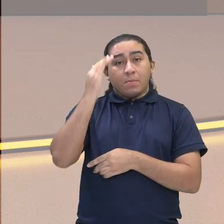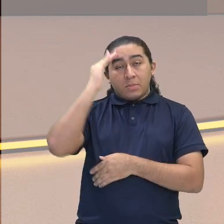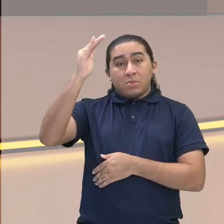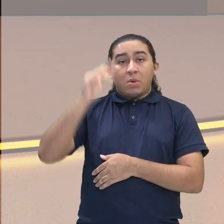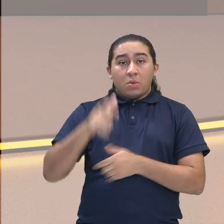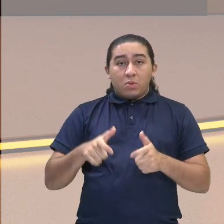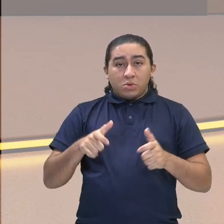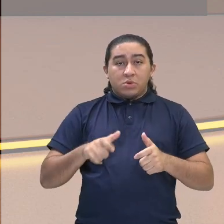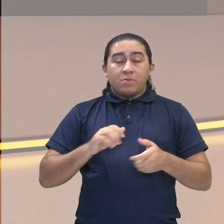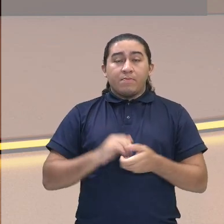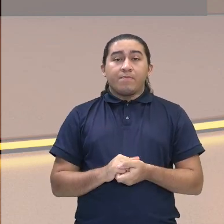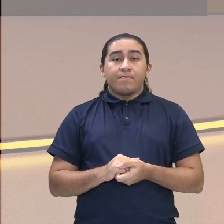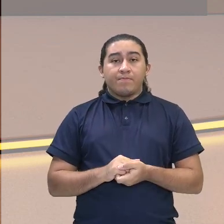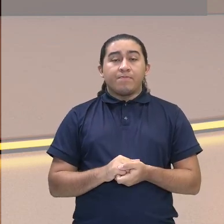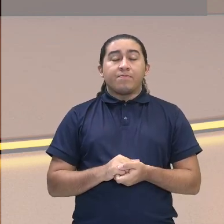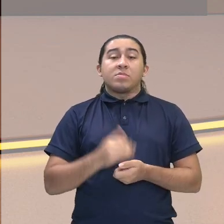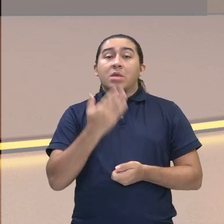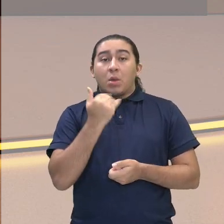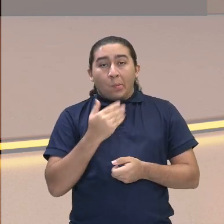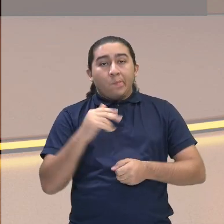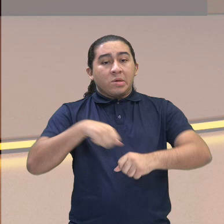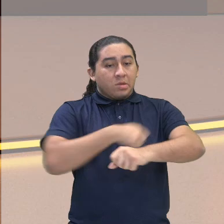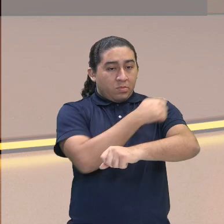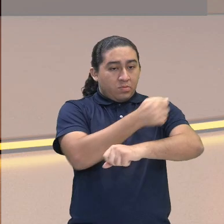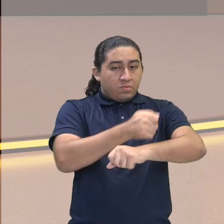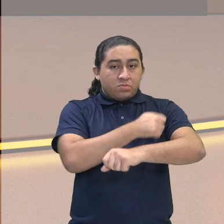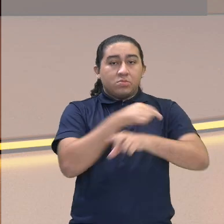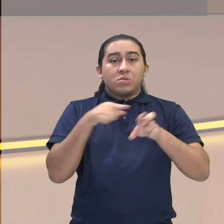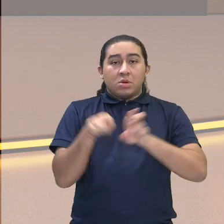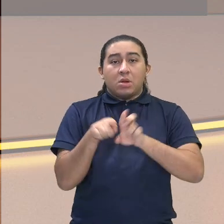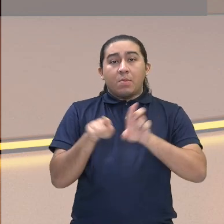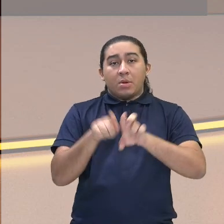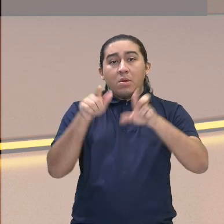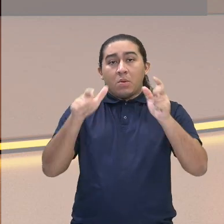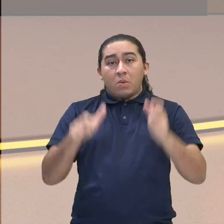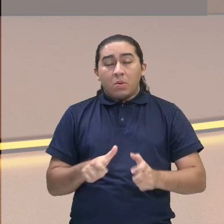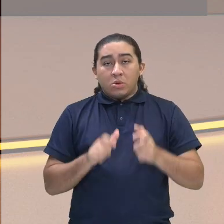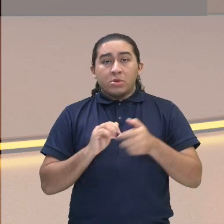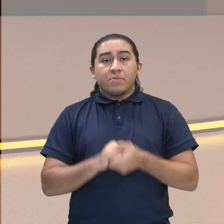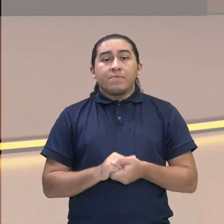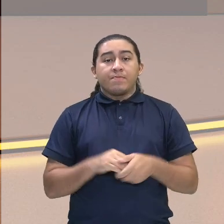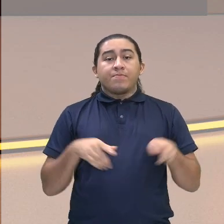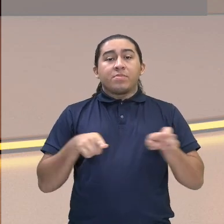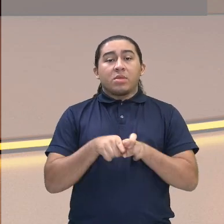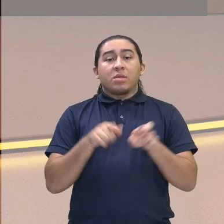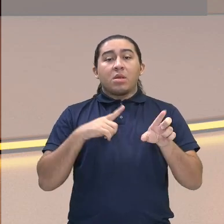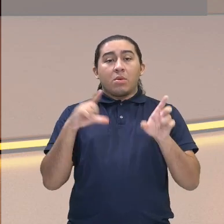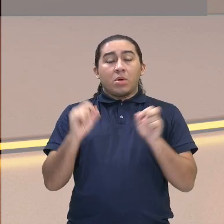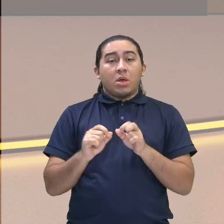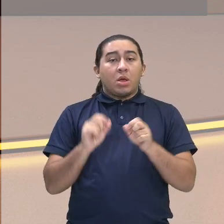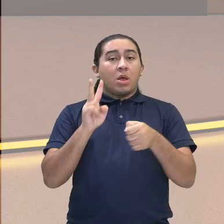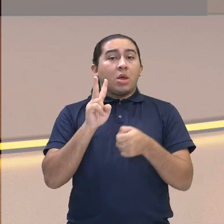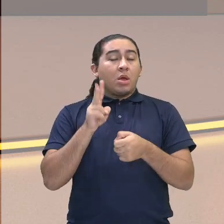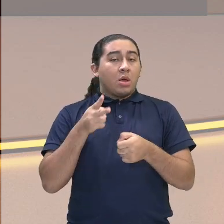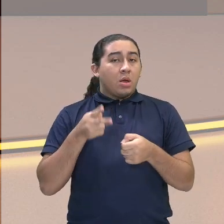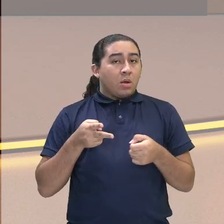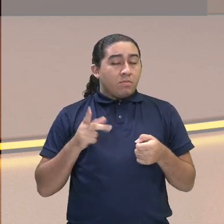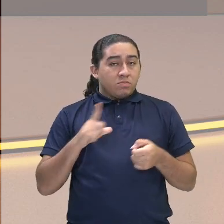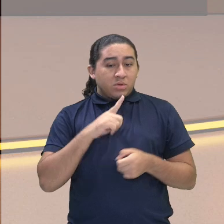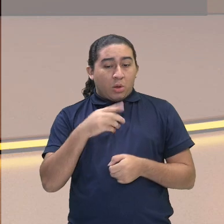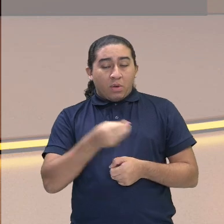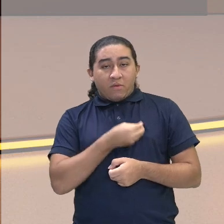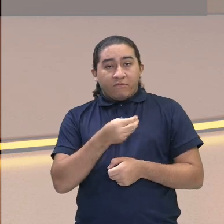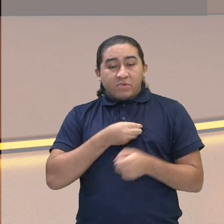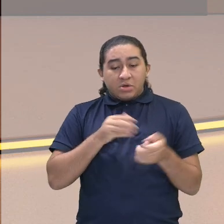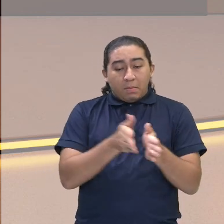na questão dos preparos dos alimentos, como também no processo de conservação dos alimentos. Então, se